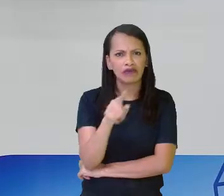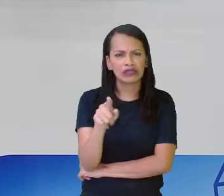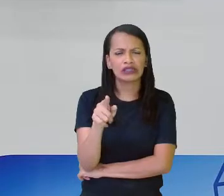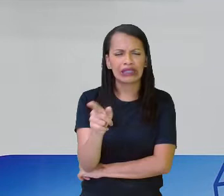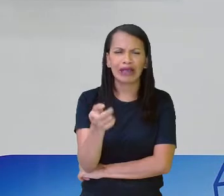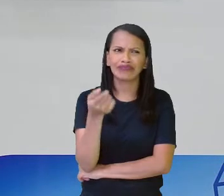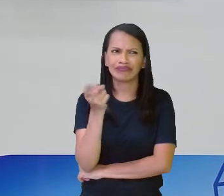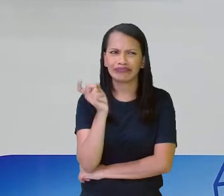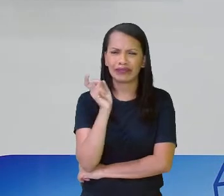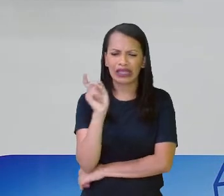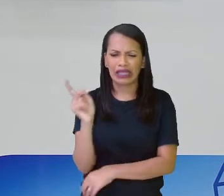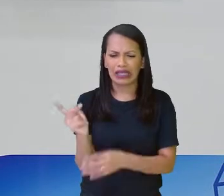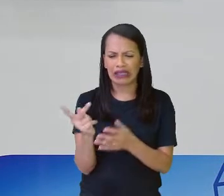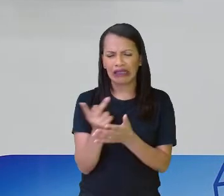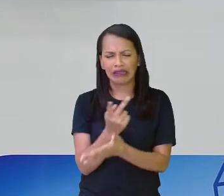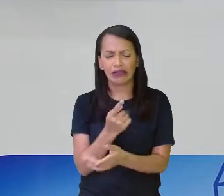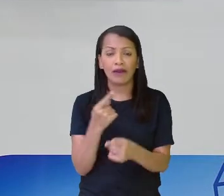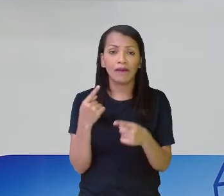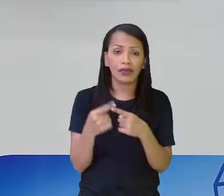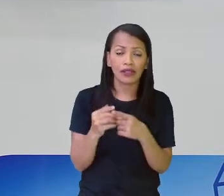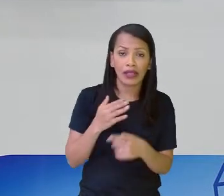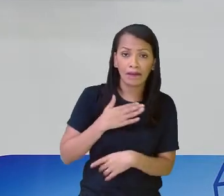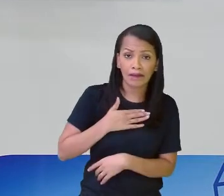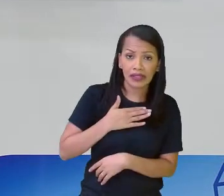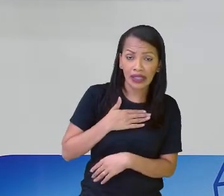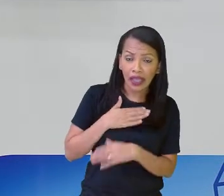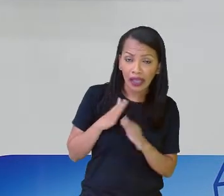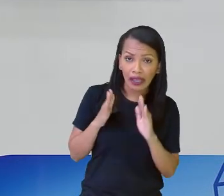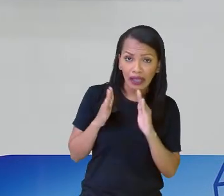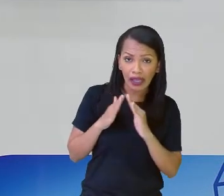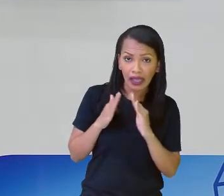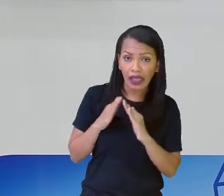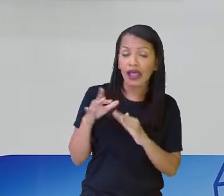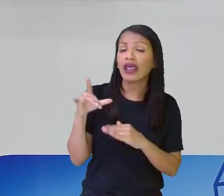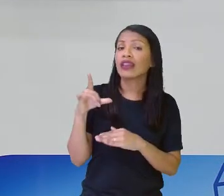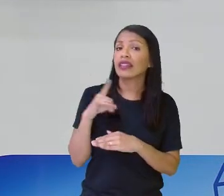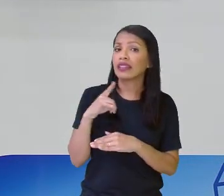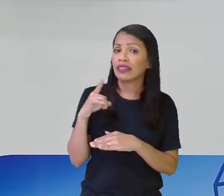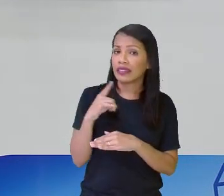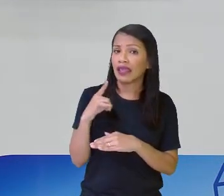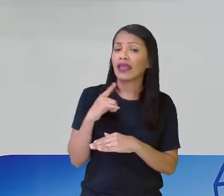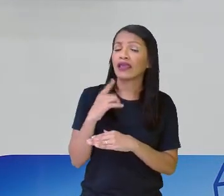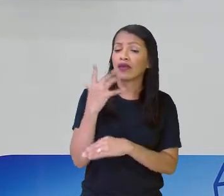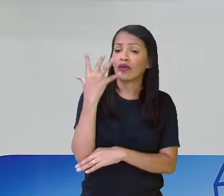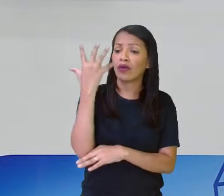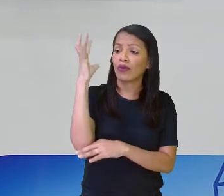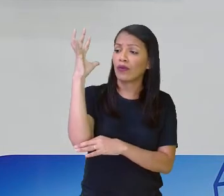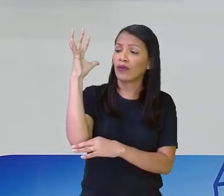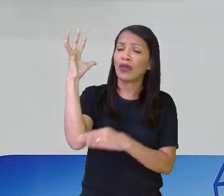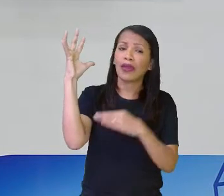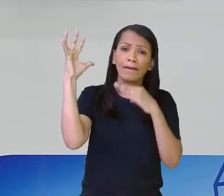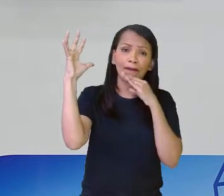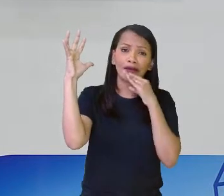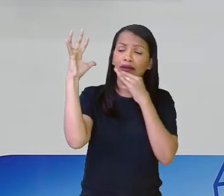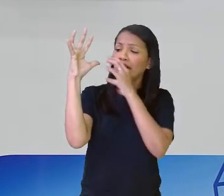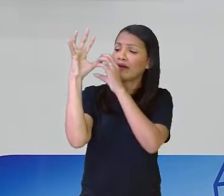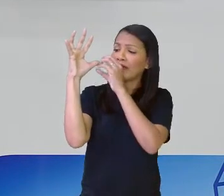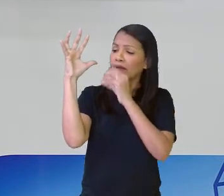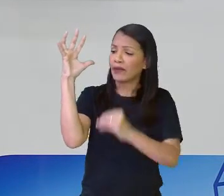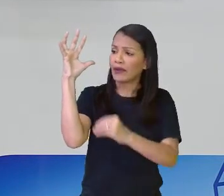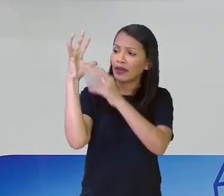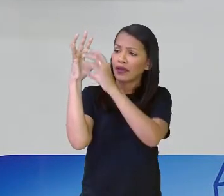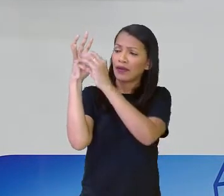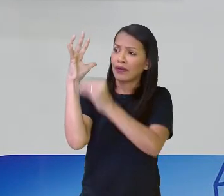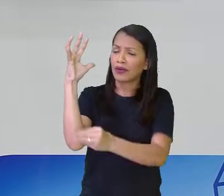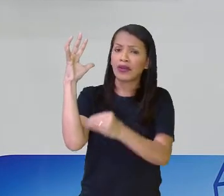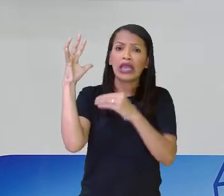enganou, porque na minha casa tem um pé de manga, e ele produz lixo sim, porque é tanta folha, professora, é tanta